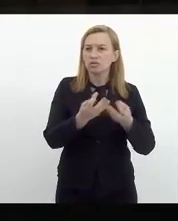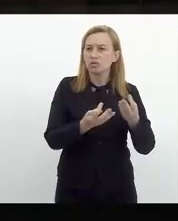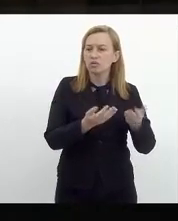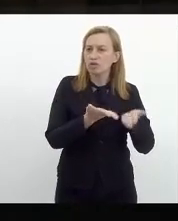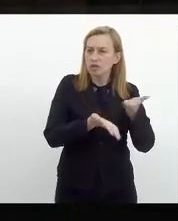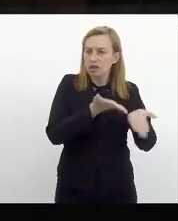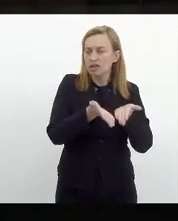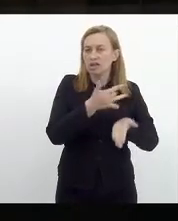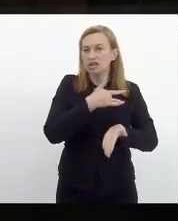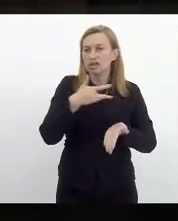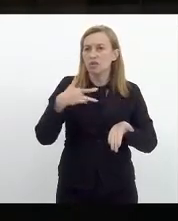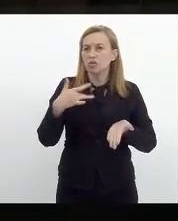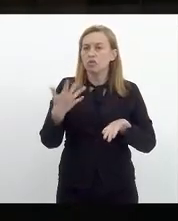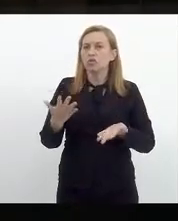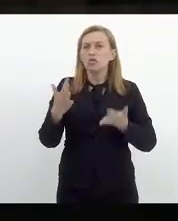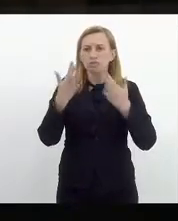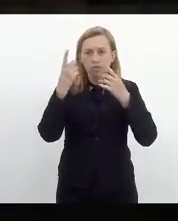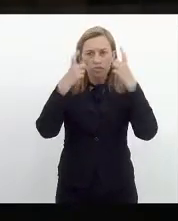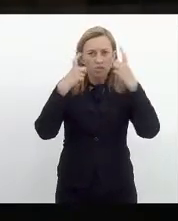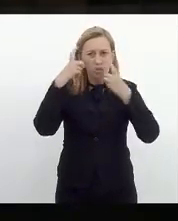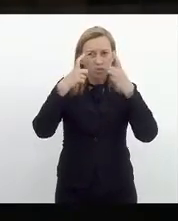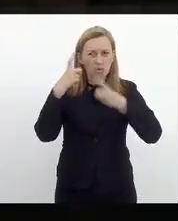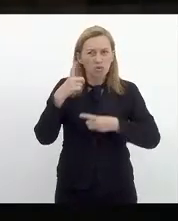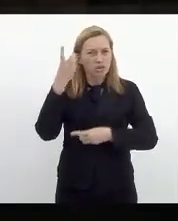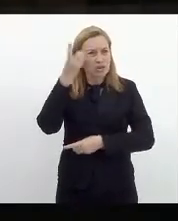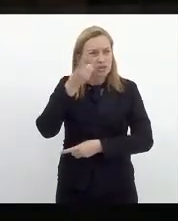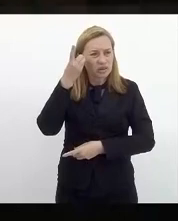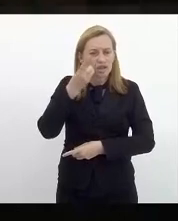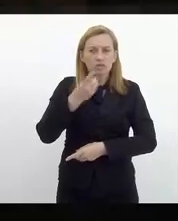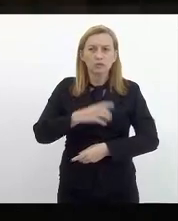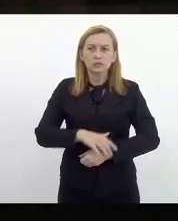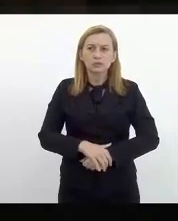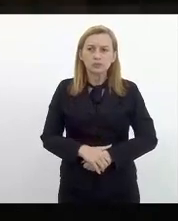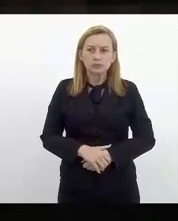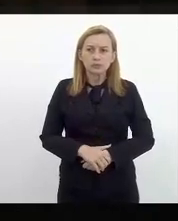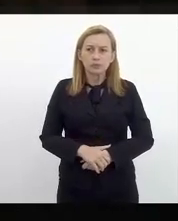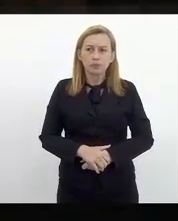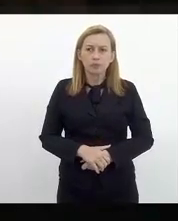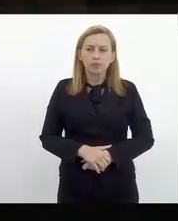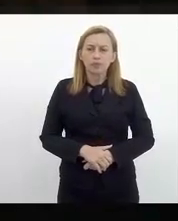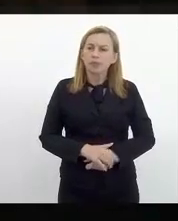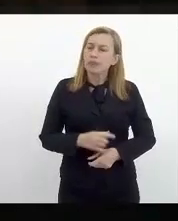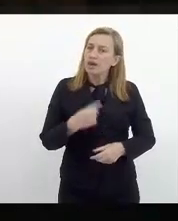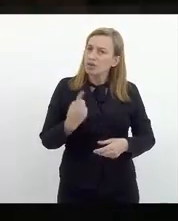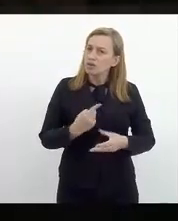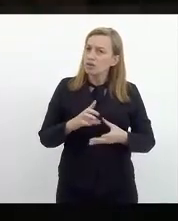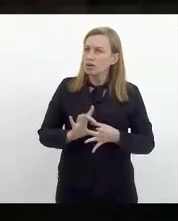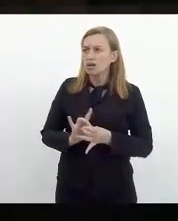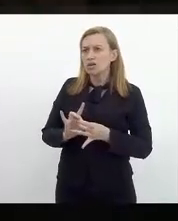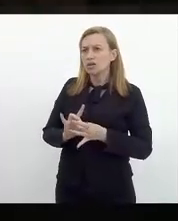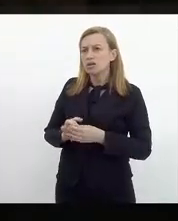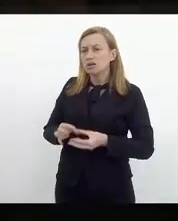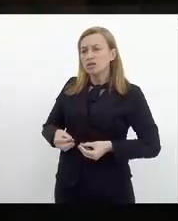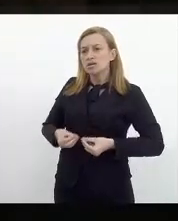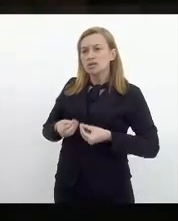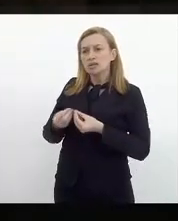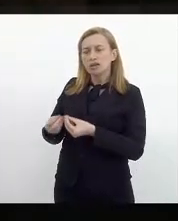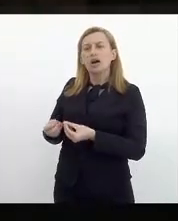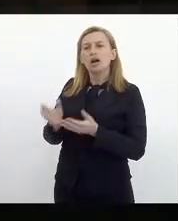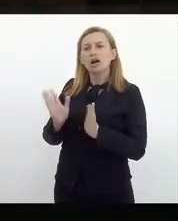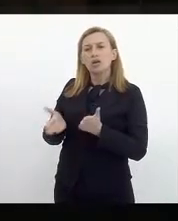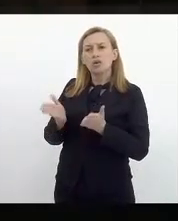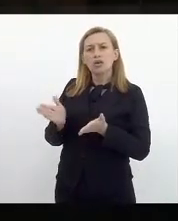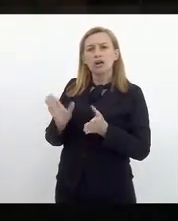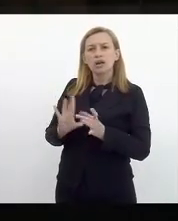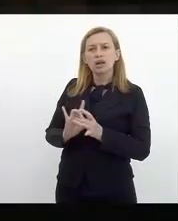Então o que tá me preocupando Deputado é a gente autorizar agora o governo